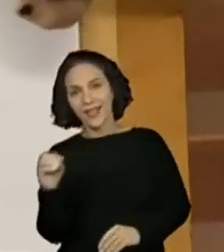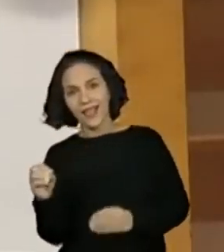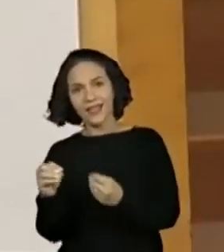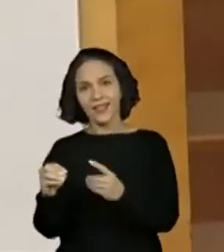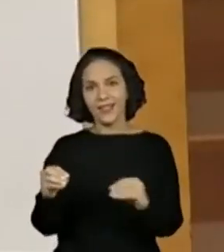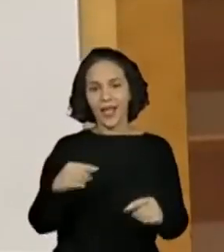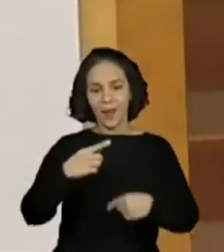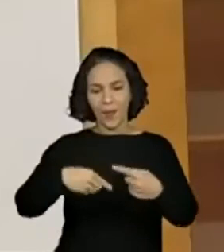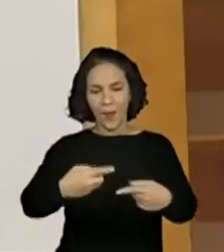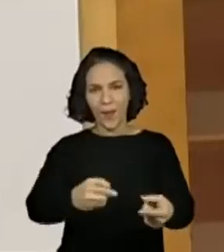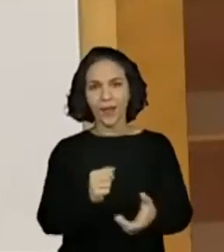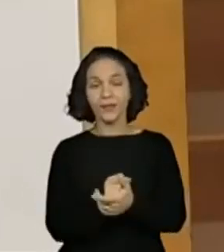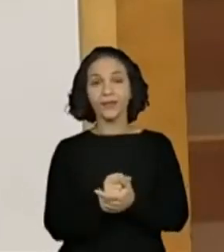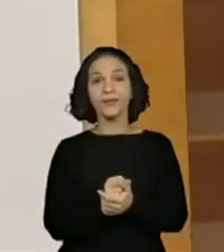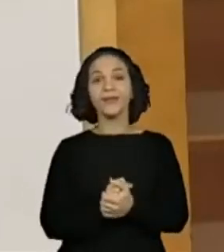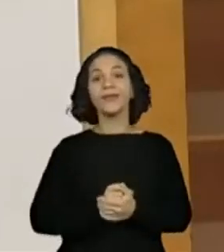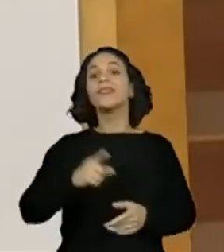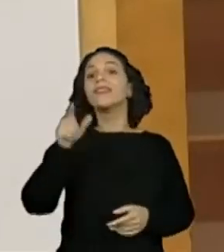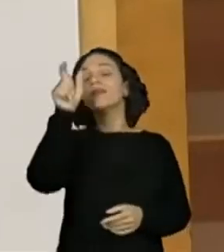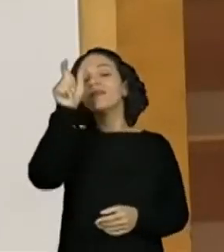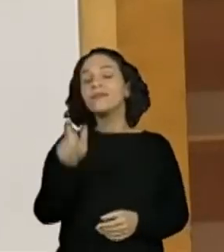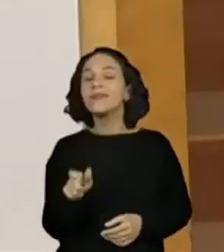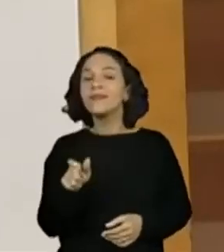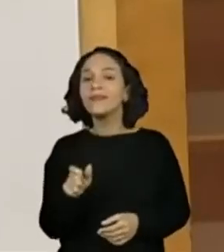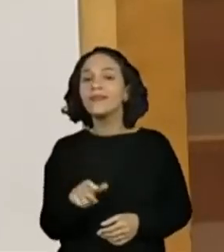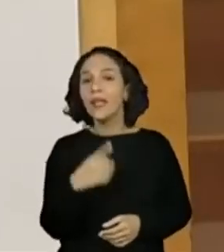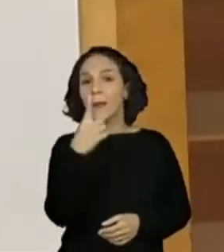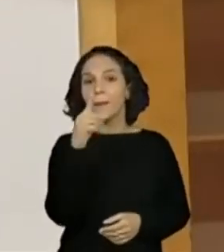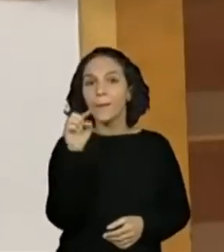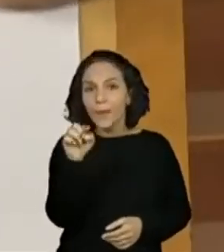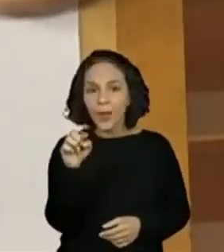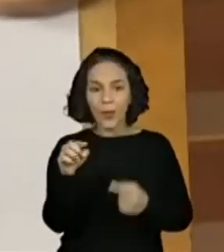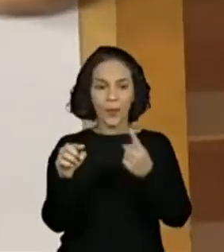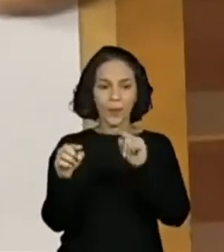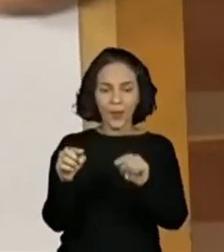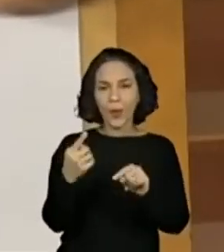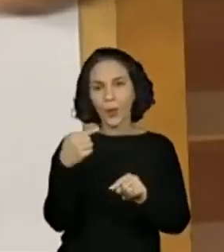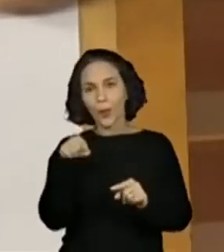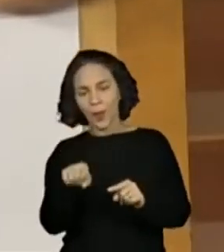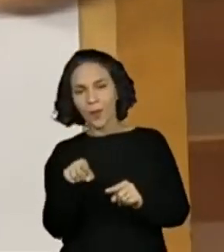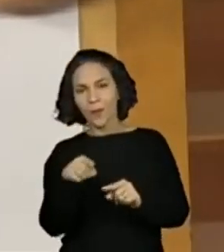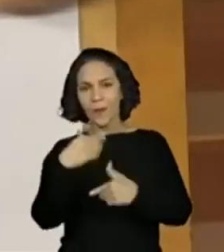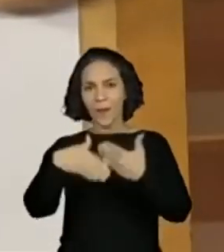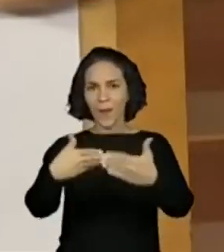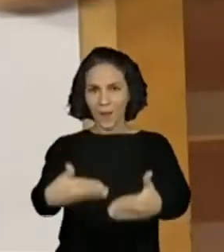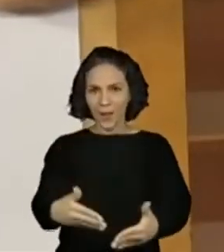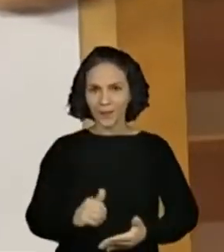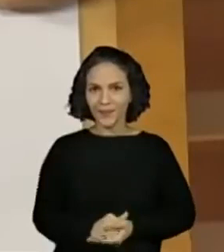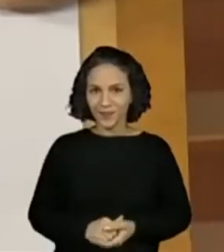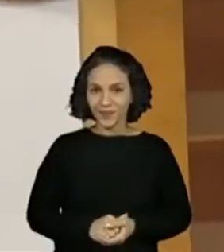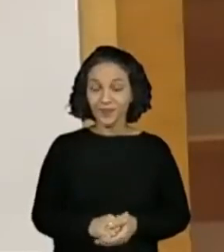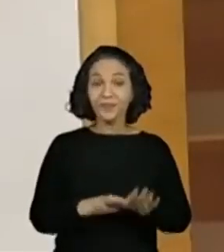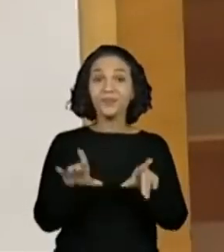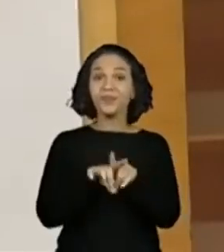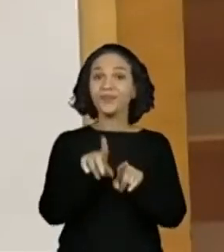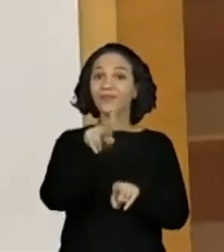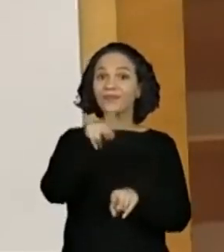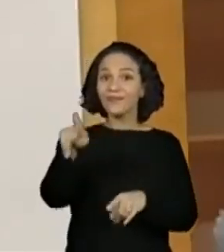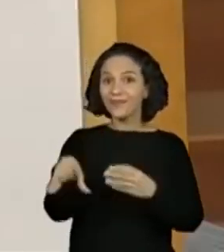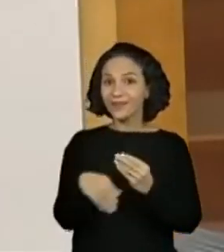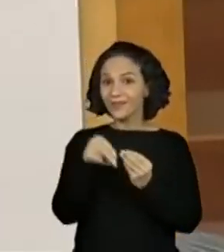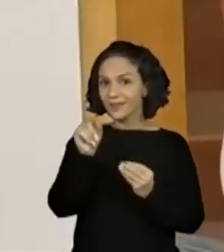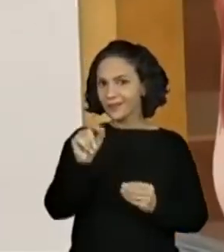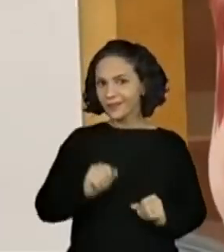100. E na quarta coluna desce de 1000 em 1000. E o que as professoras também disseram é